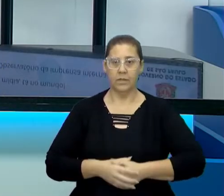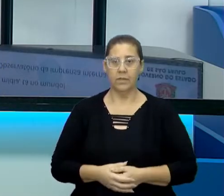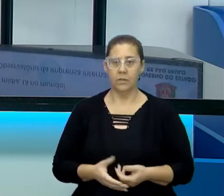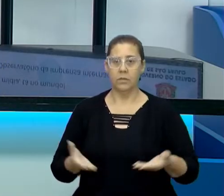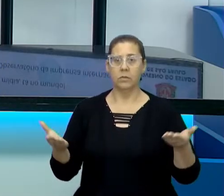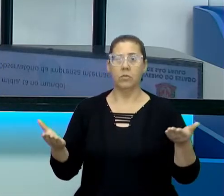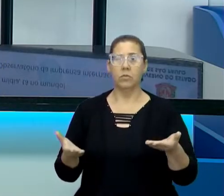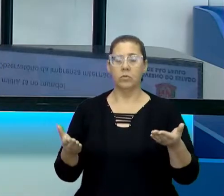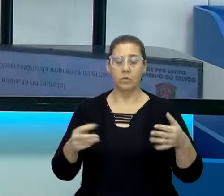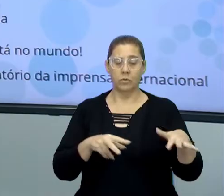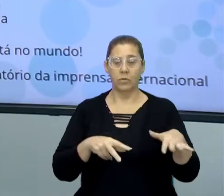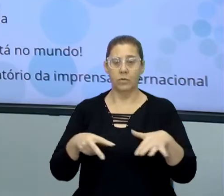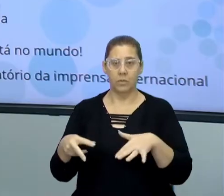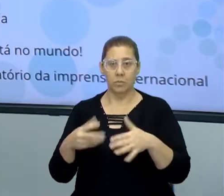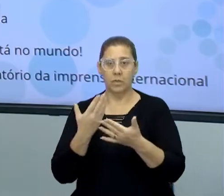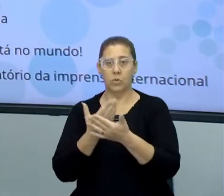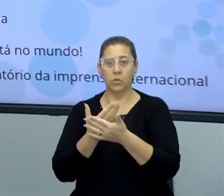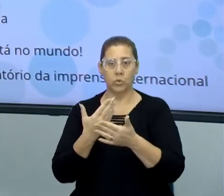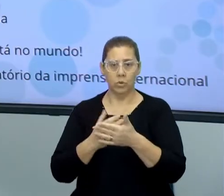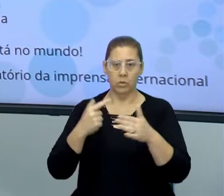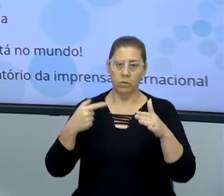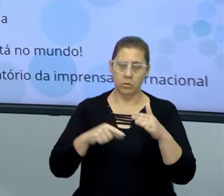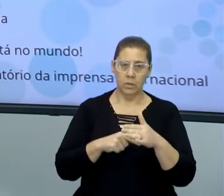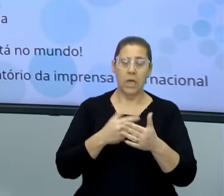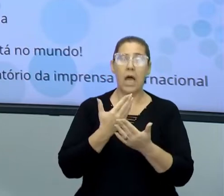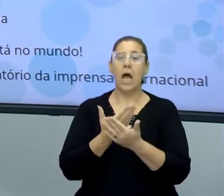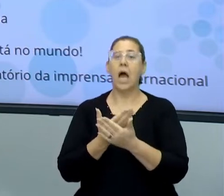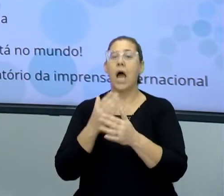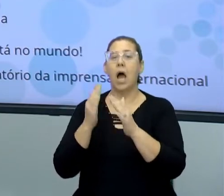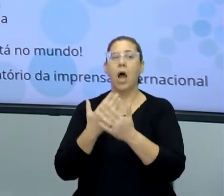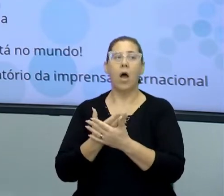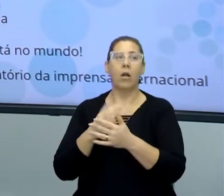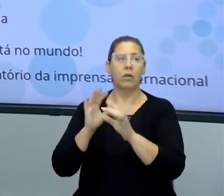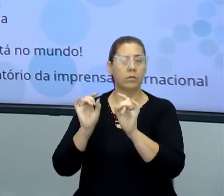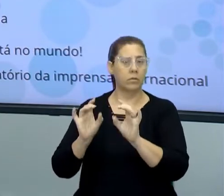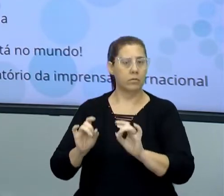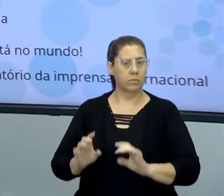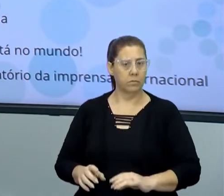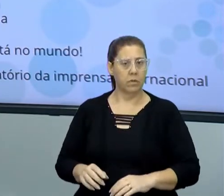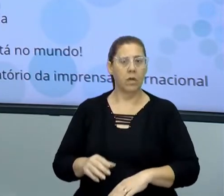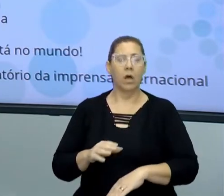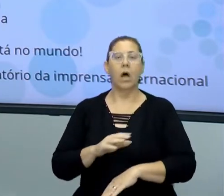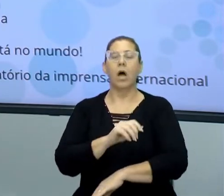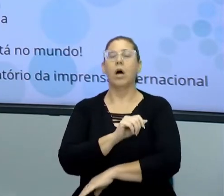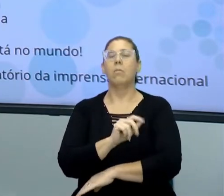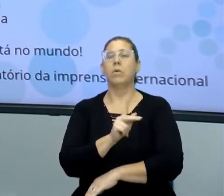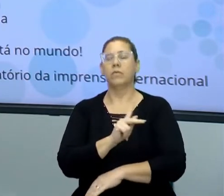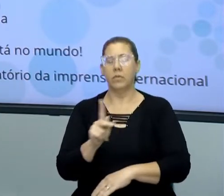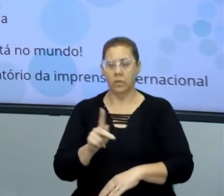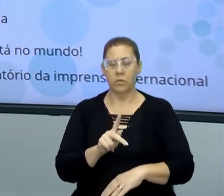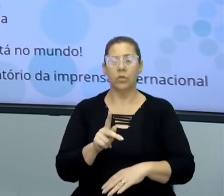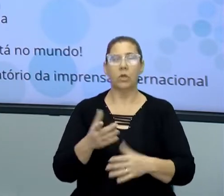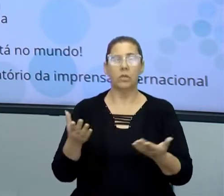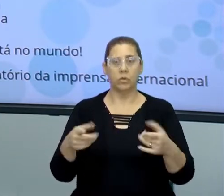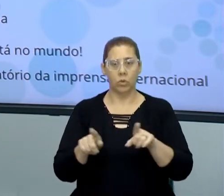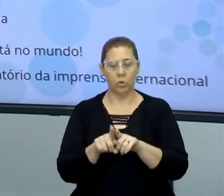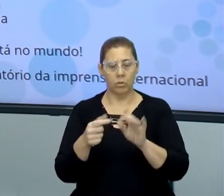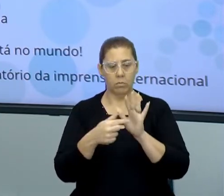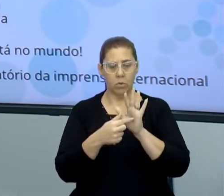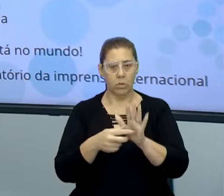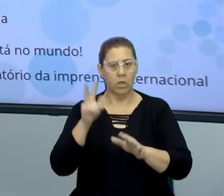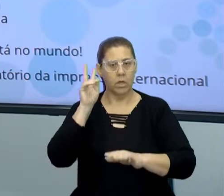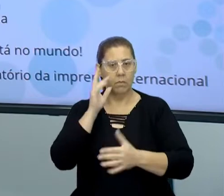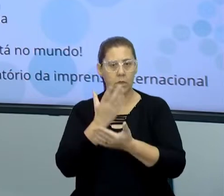hoje nós estamos na semana de estudos intensivos, essa aula que é especial. Muitos professores estão replicando a mesma aula. Eu fiz questão de juntar aqui vários elementos